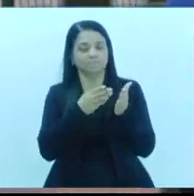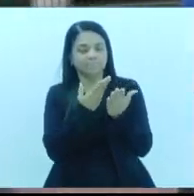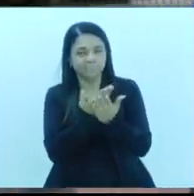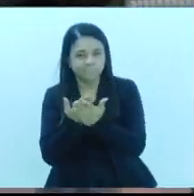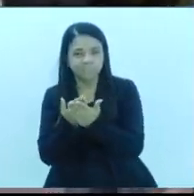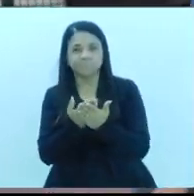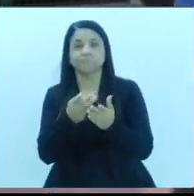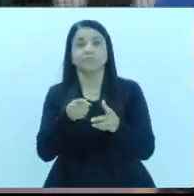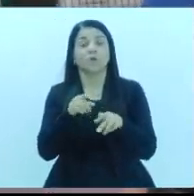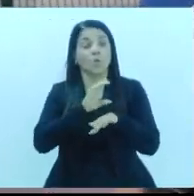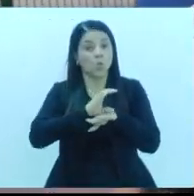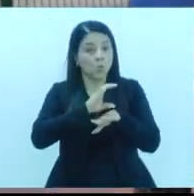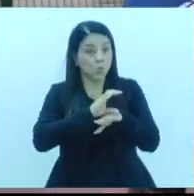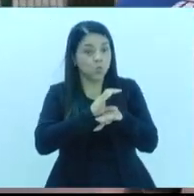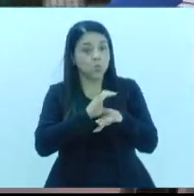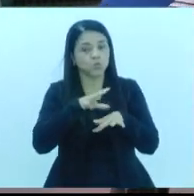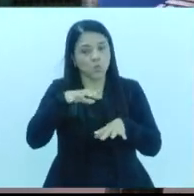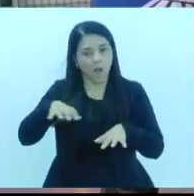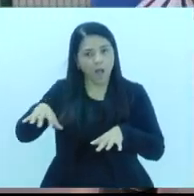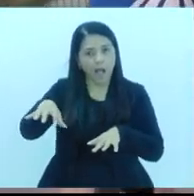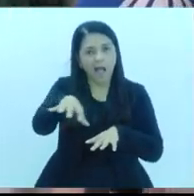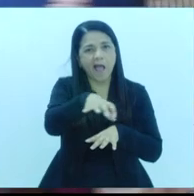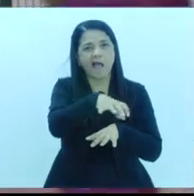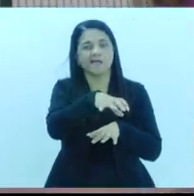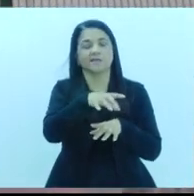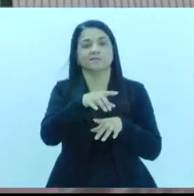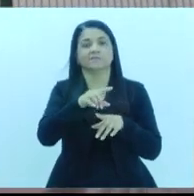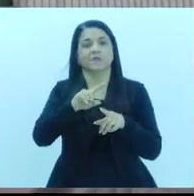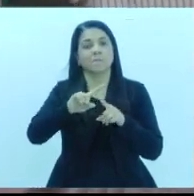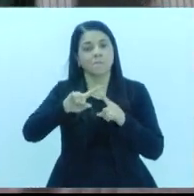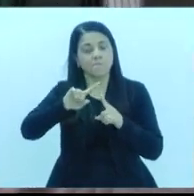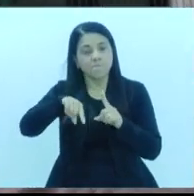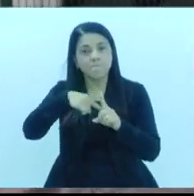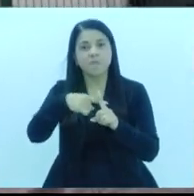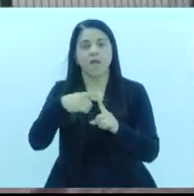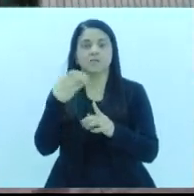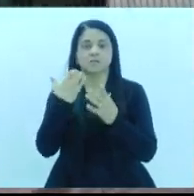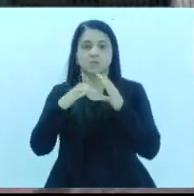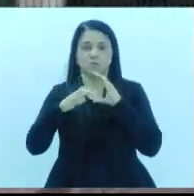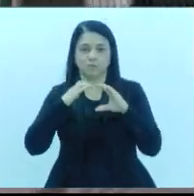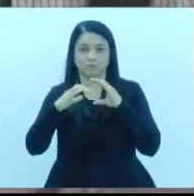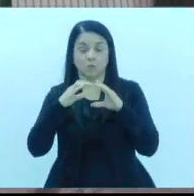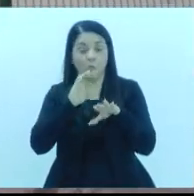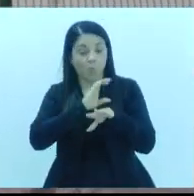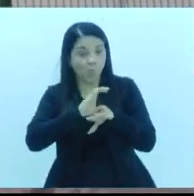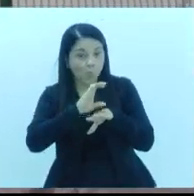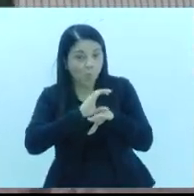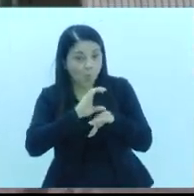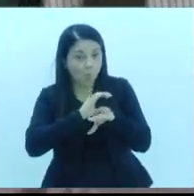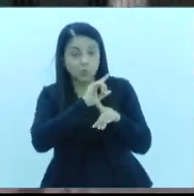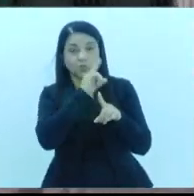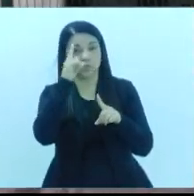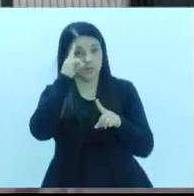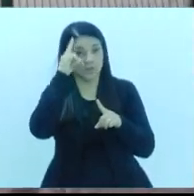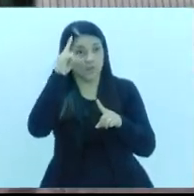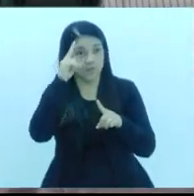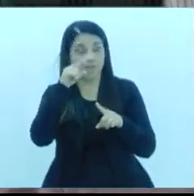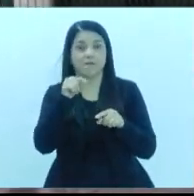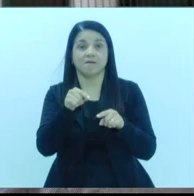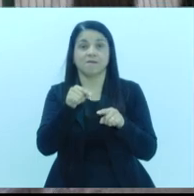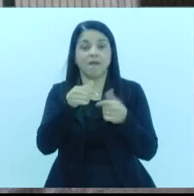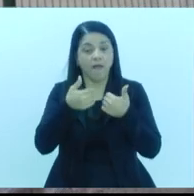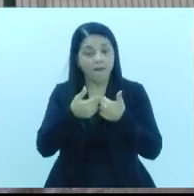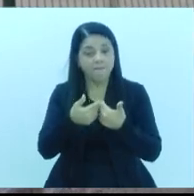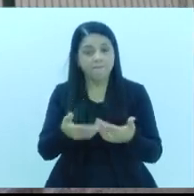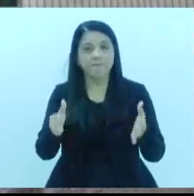também importante que abrange várias áreas além da área da comunicação. Sim, a ideia é que é um curso que será